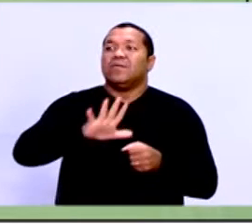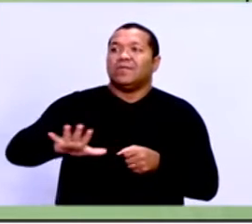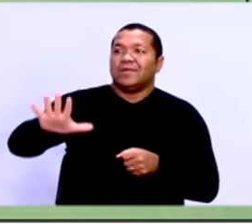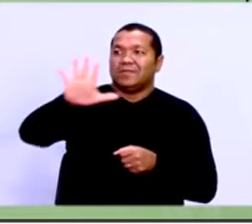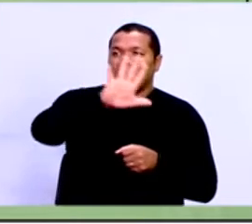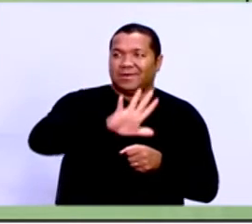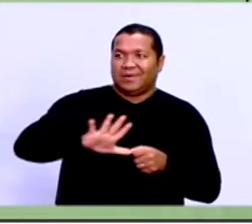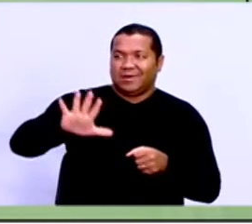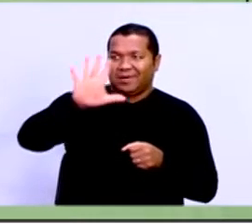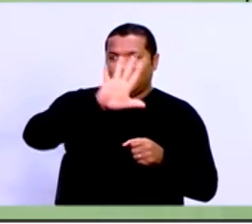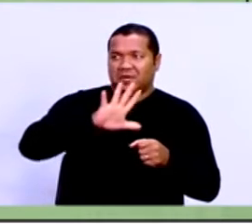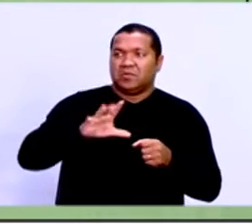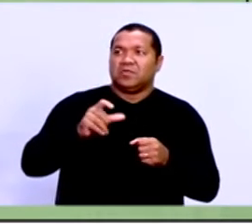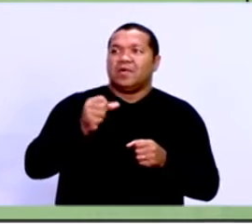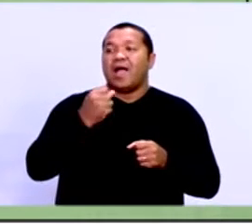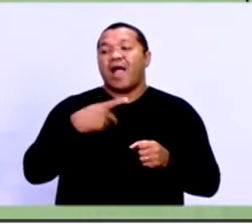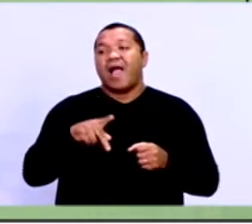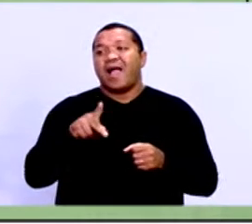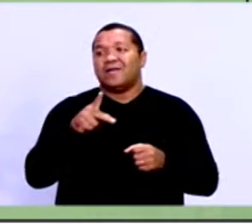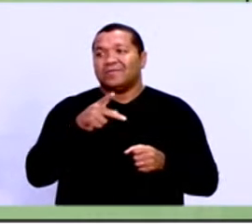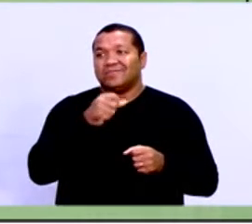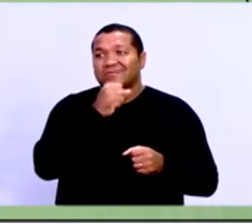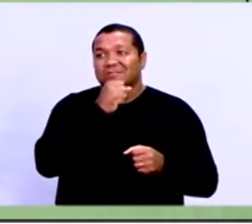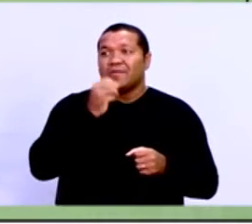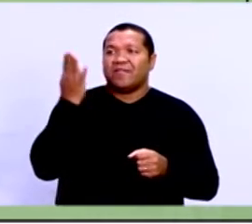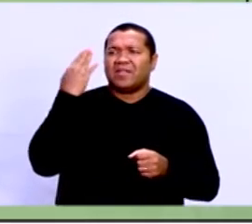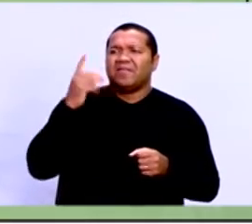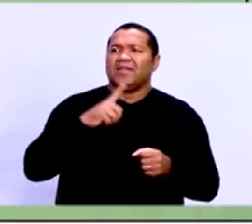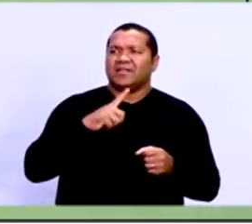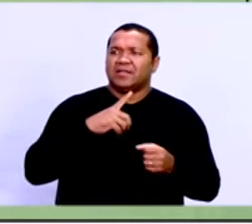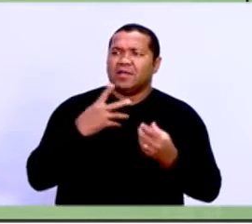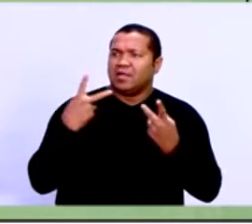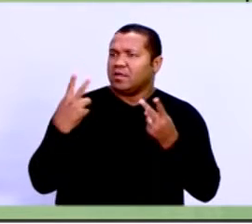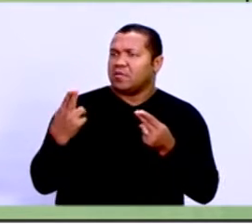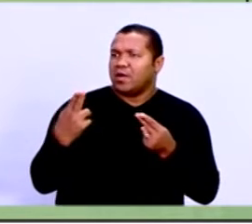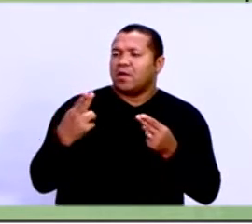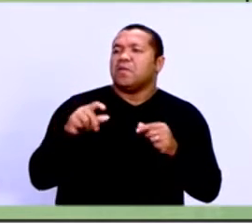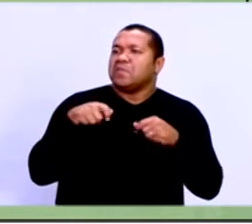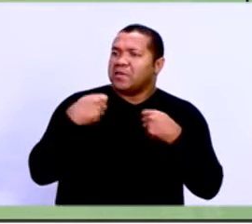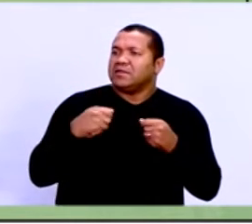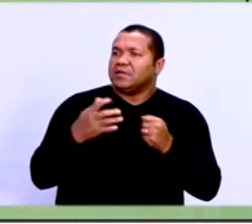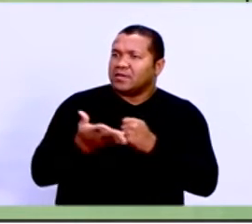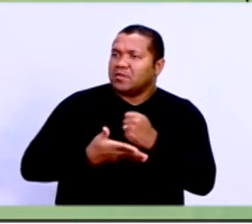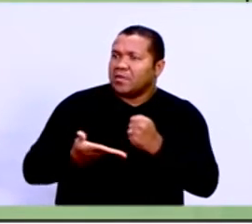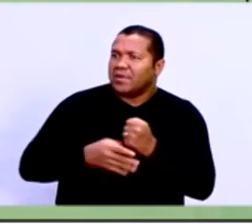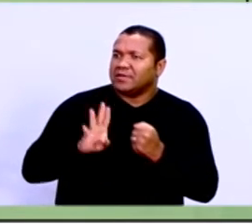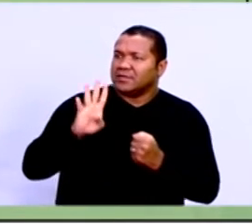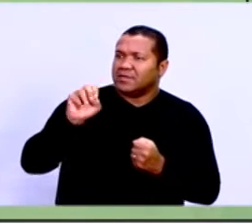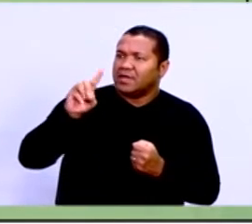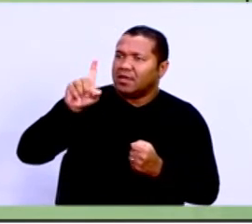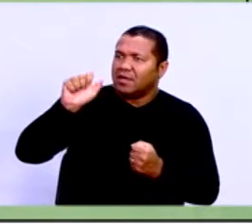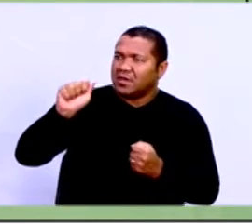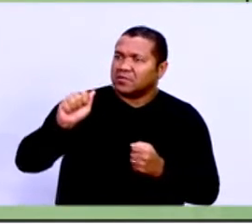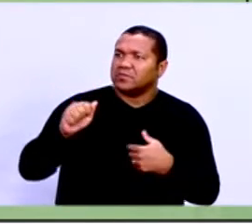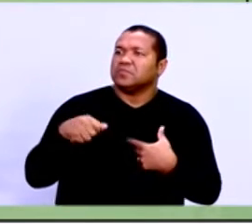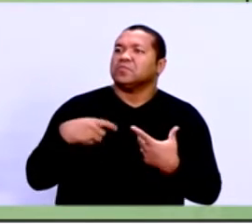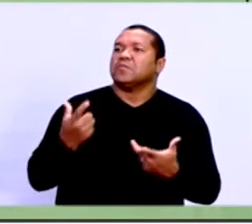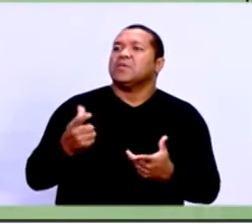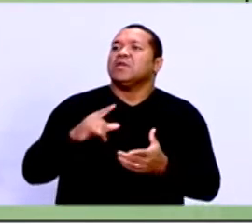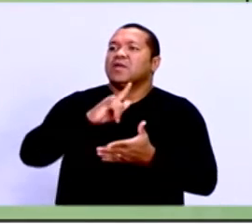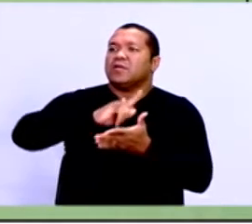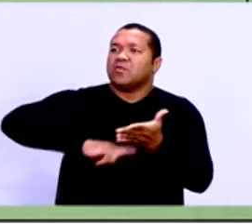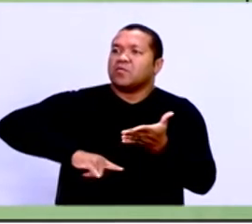sistemas antigos ele vai ter precisa ser mantido uma base de dados ea documentação